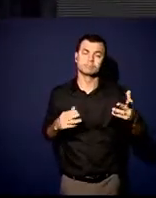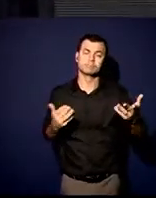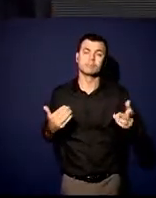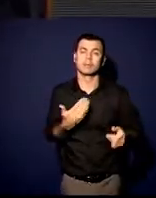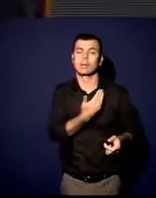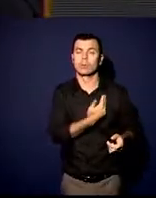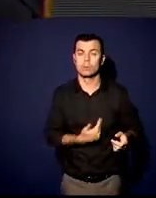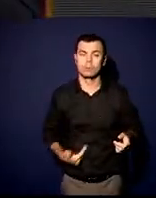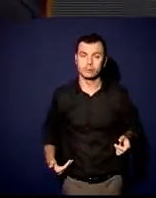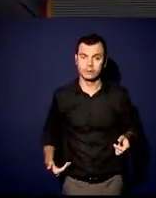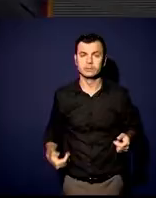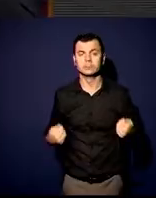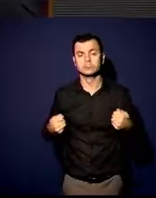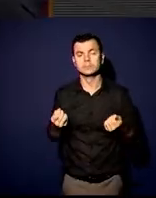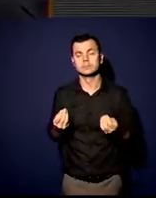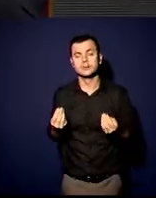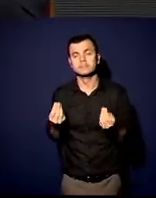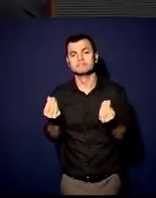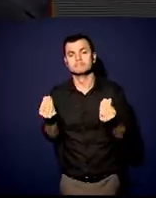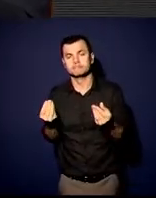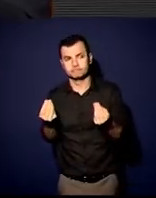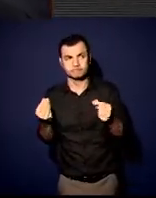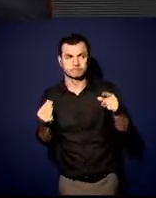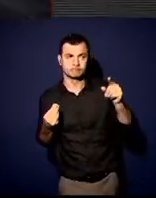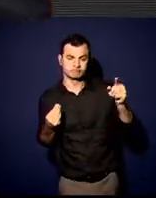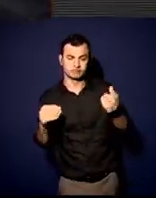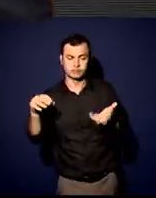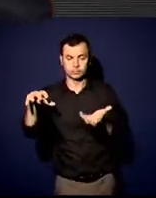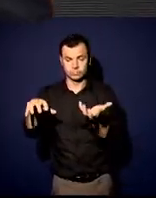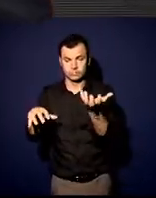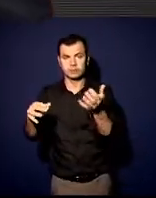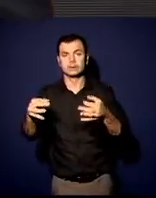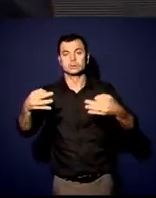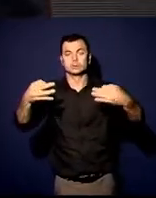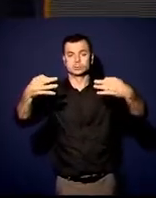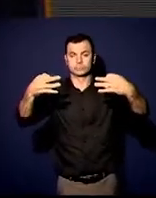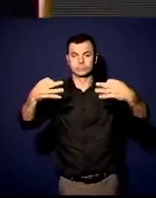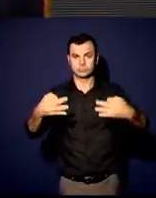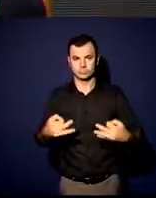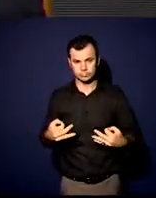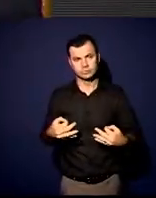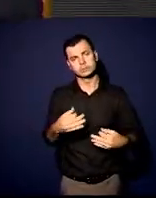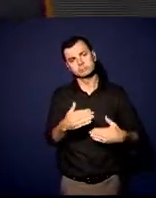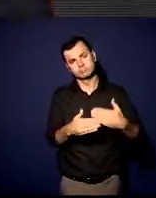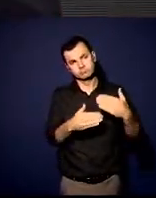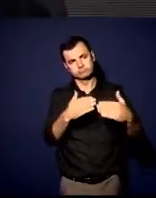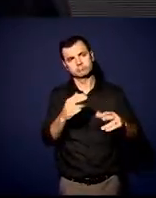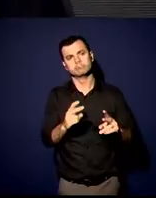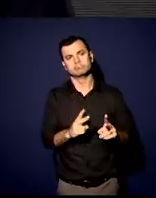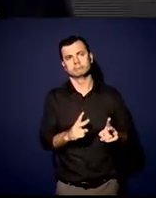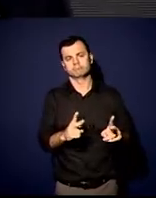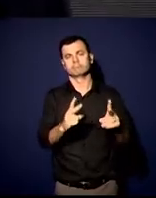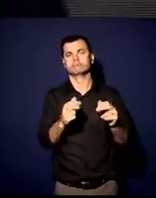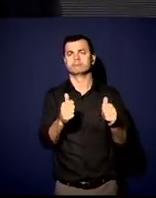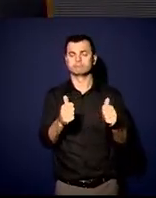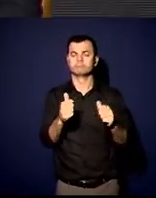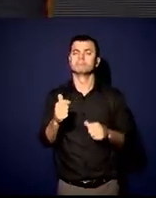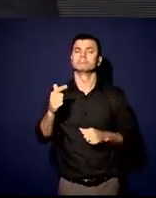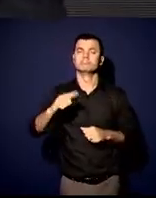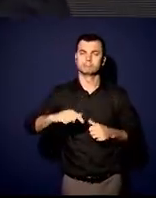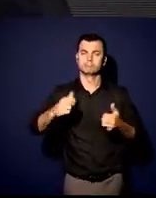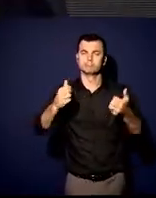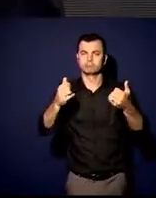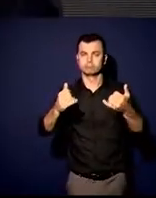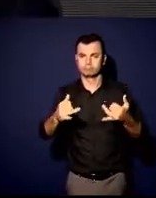o congresso vai ter que ter muita Justiça de avaliação Para que as coisas andem eu acho que vão andar mais uma vez eu digo